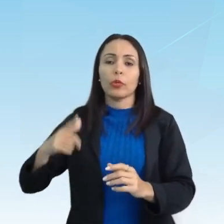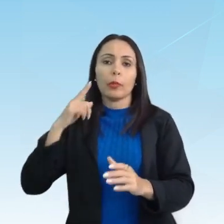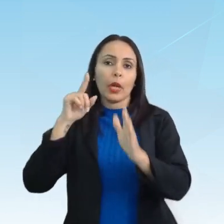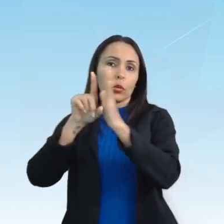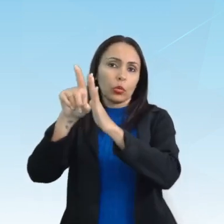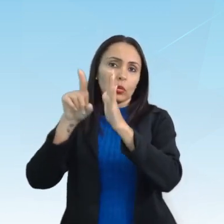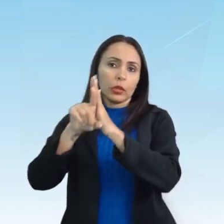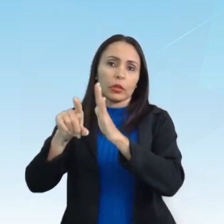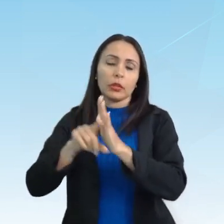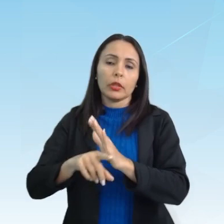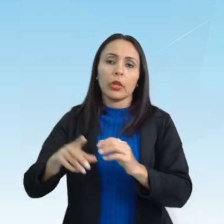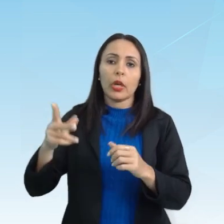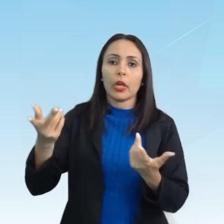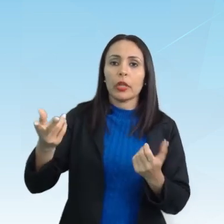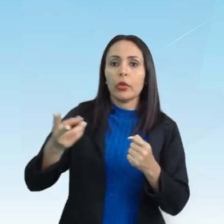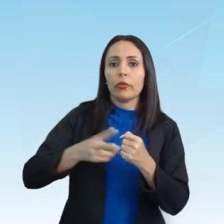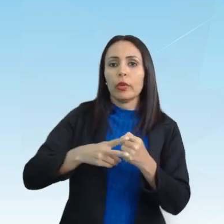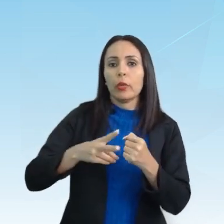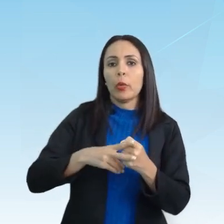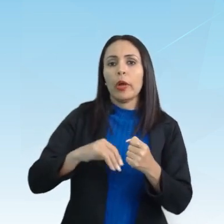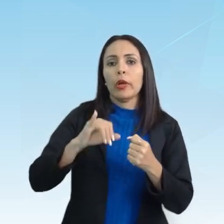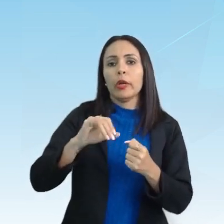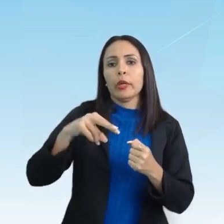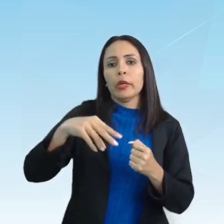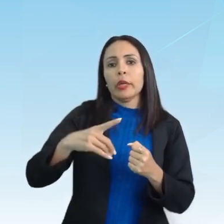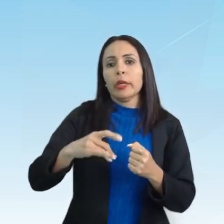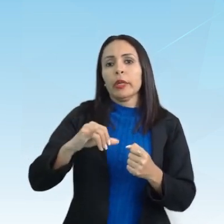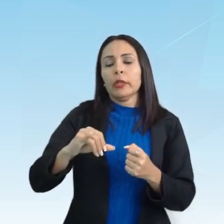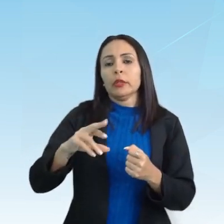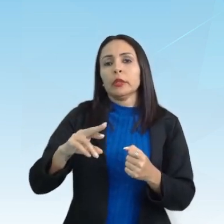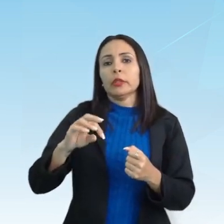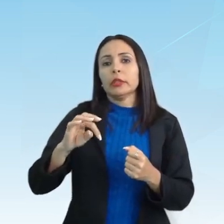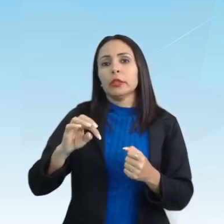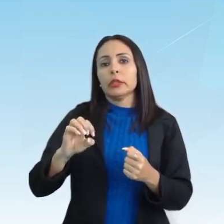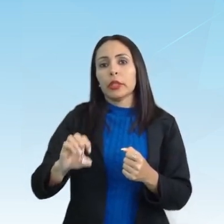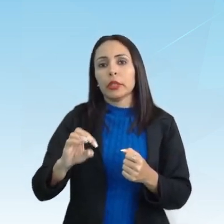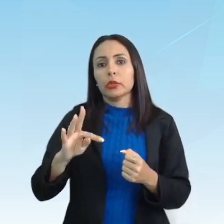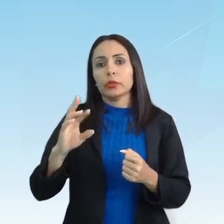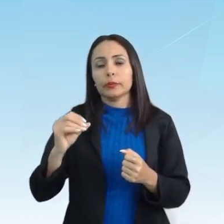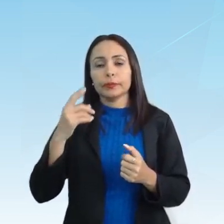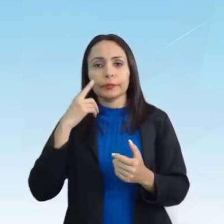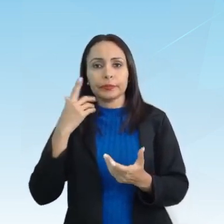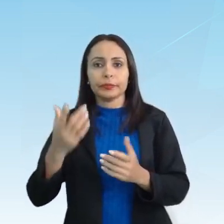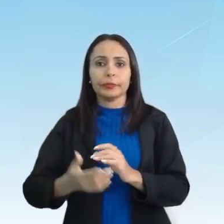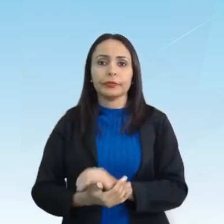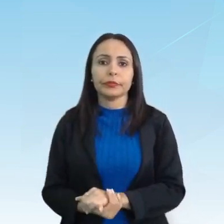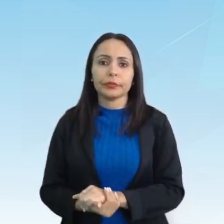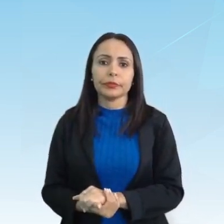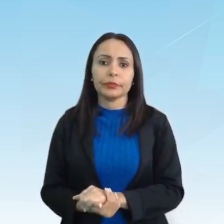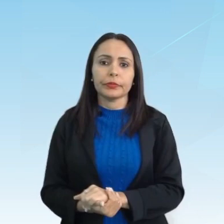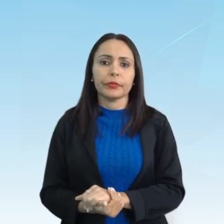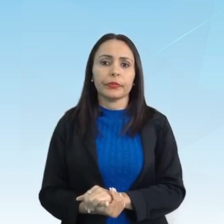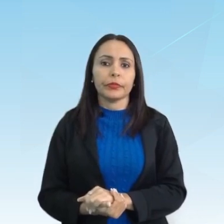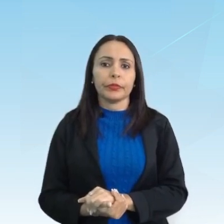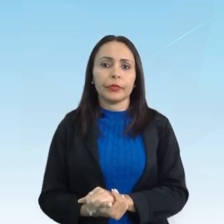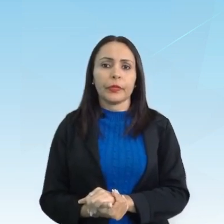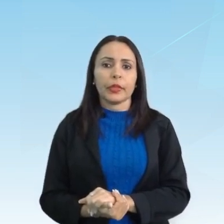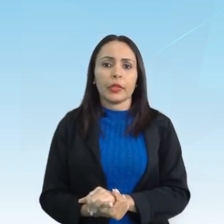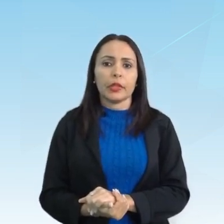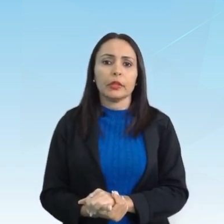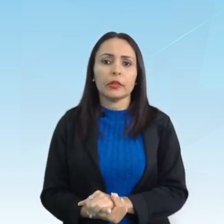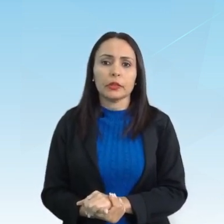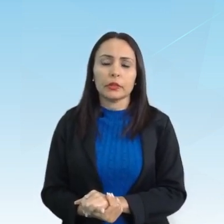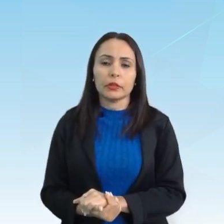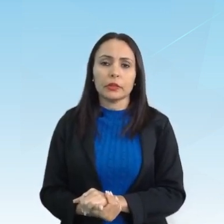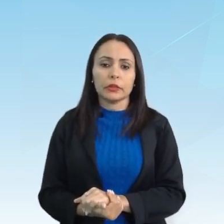geral, é que o verbo é indireto. Como assim? Vamos ver. Quando eu digo de que, de quem, a quem,